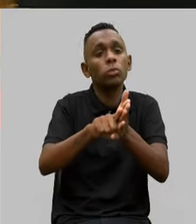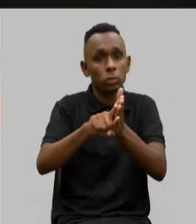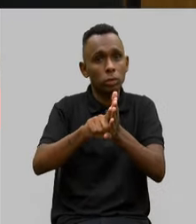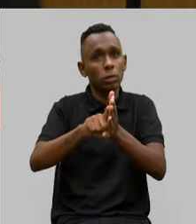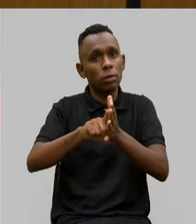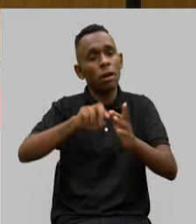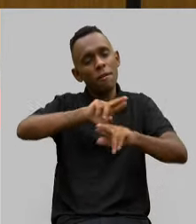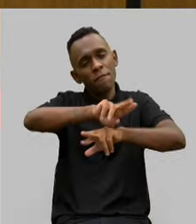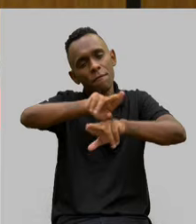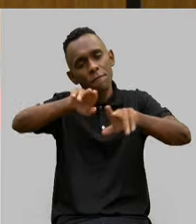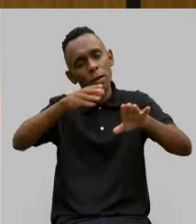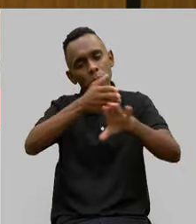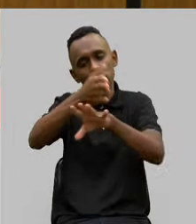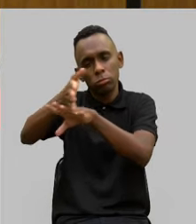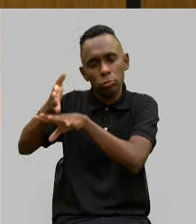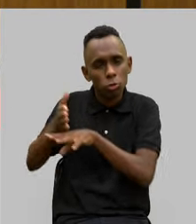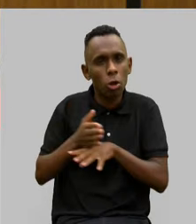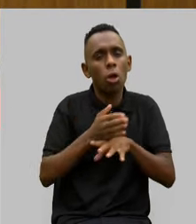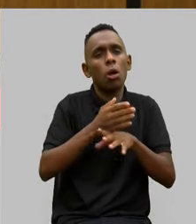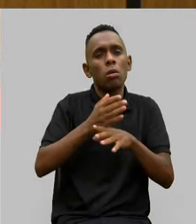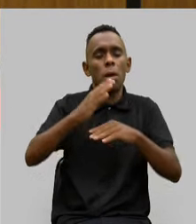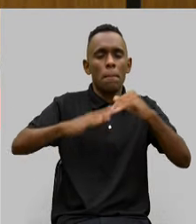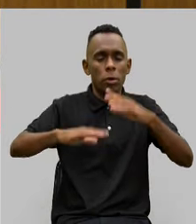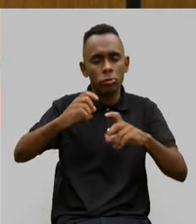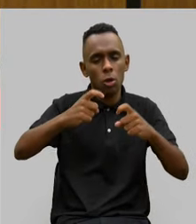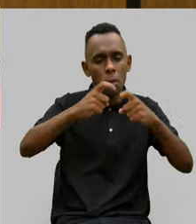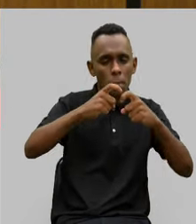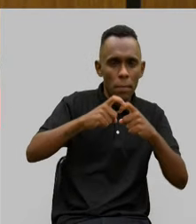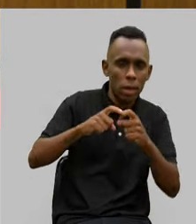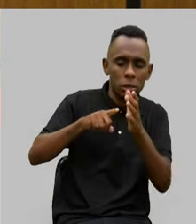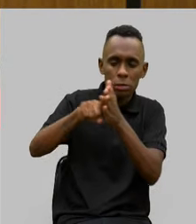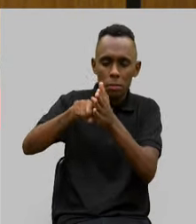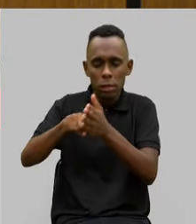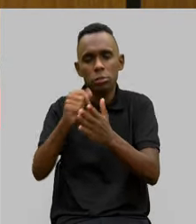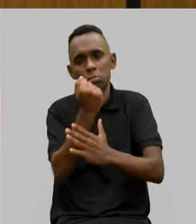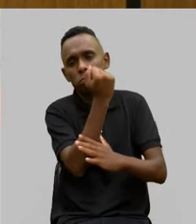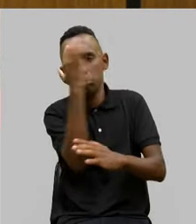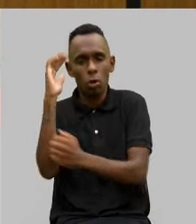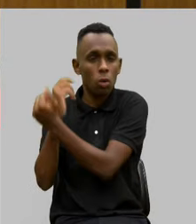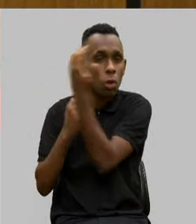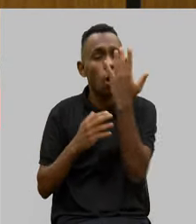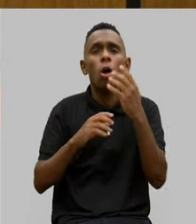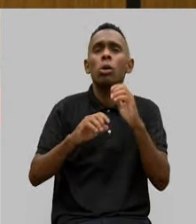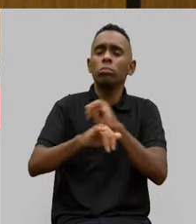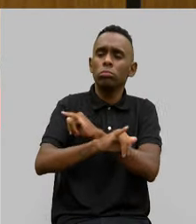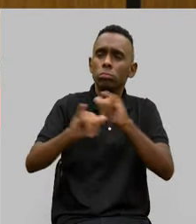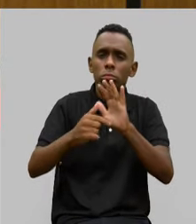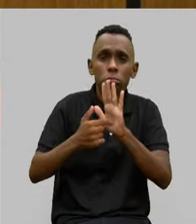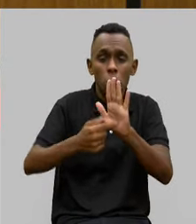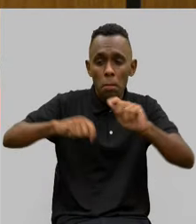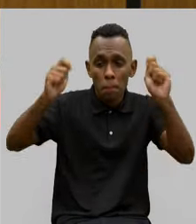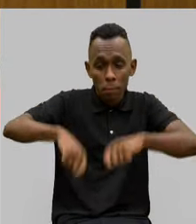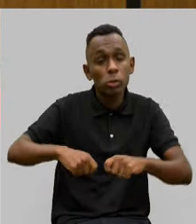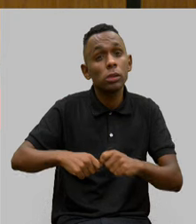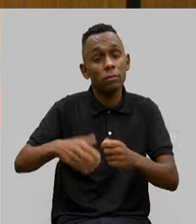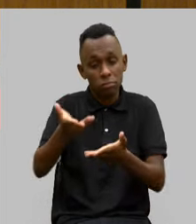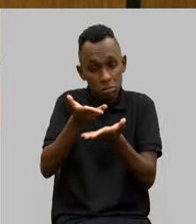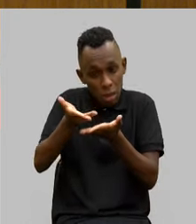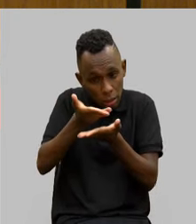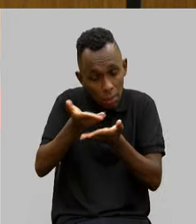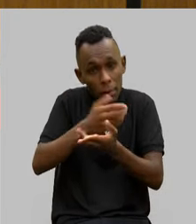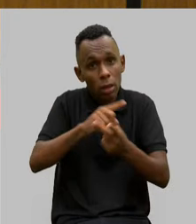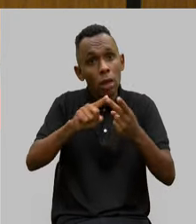mais variadas áreas médicos pesquisadores de botânica para poder dizer não só do potencial médico mas também do